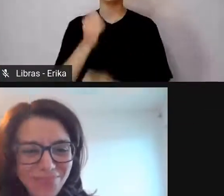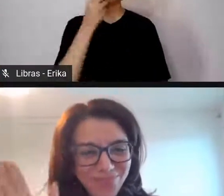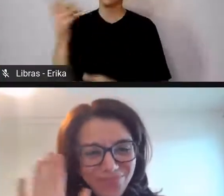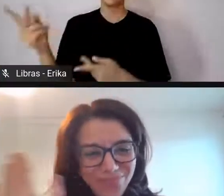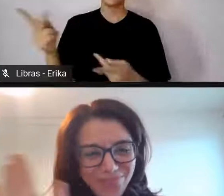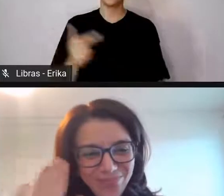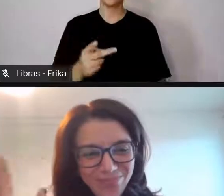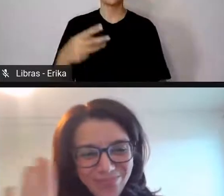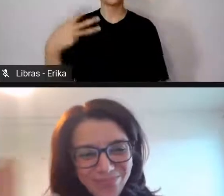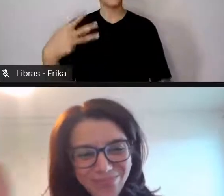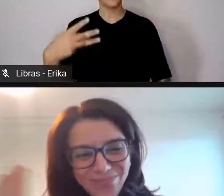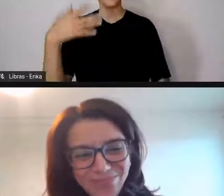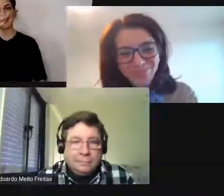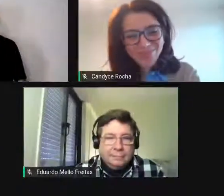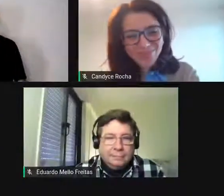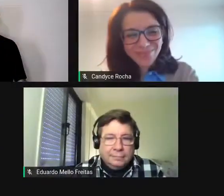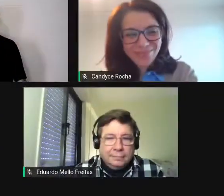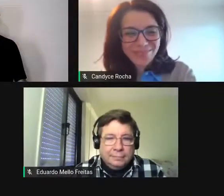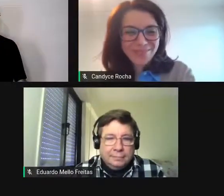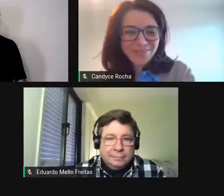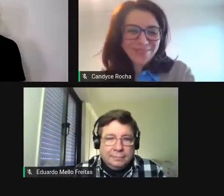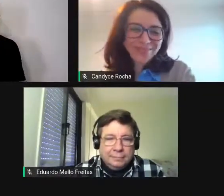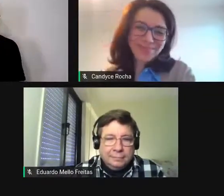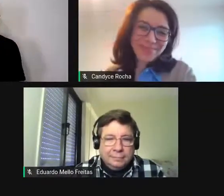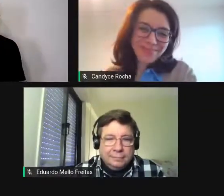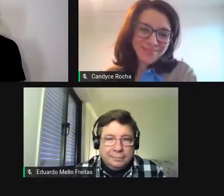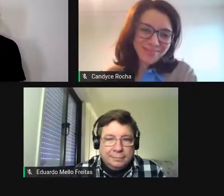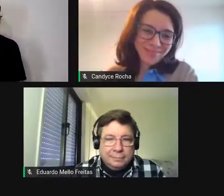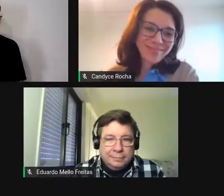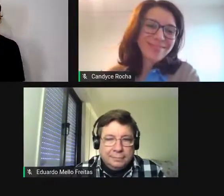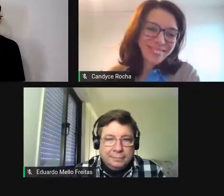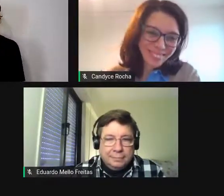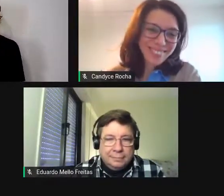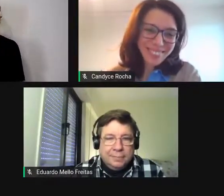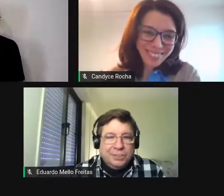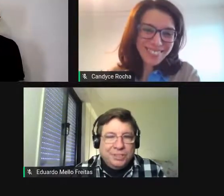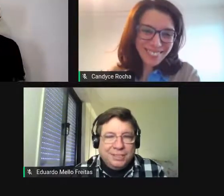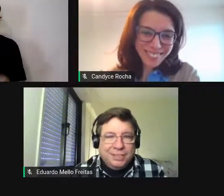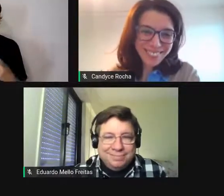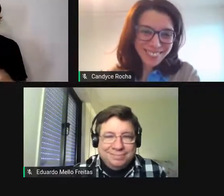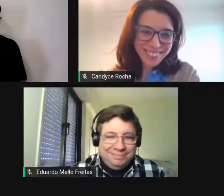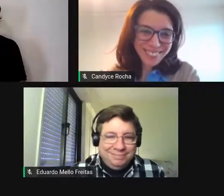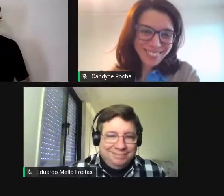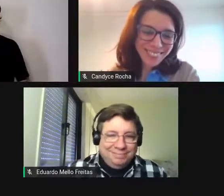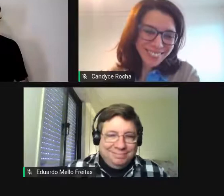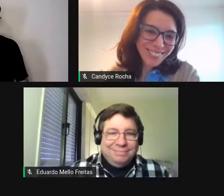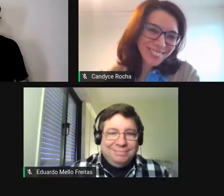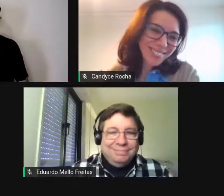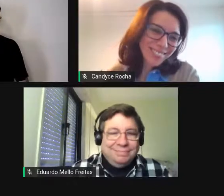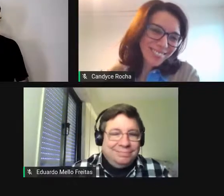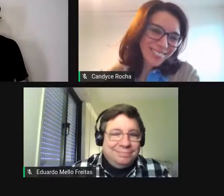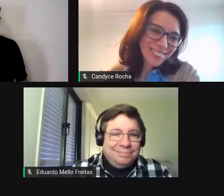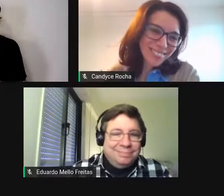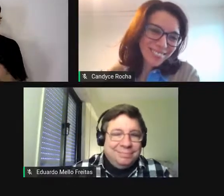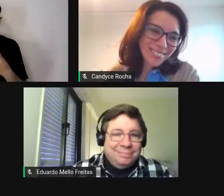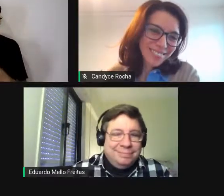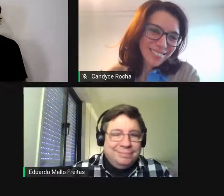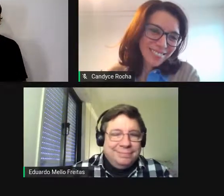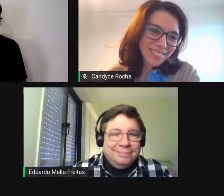o Eduardo e o Fernando. Bom dia, sejam muito bem-vindos ao nosso